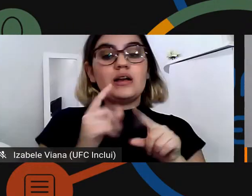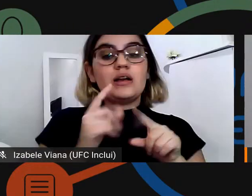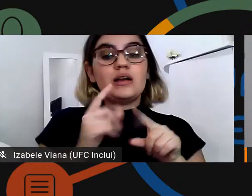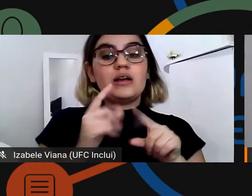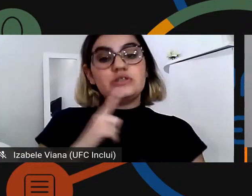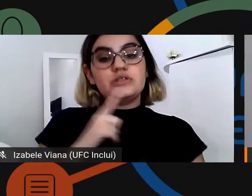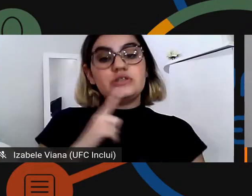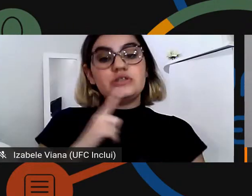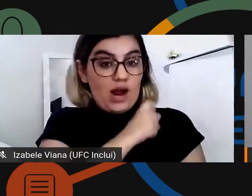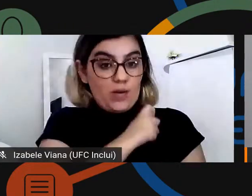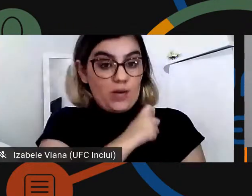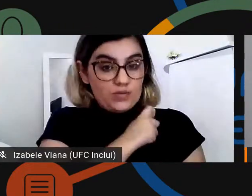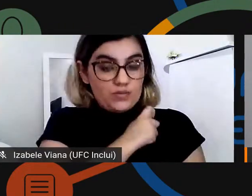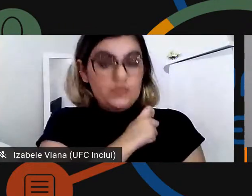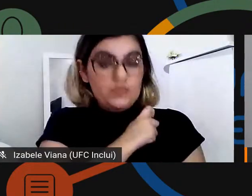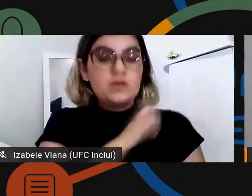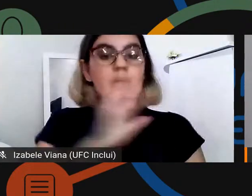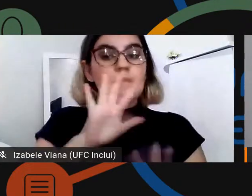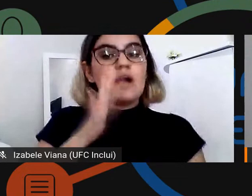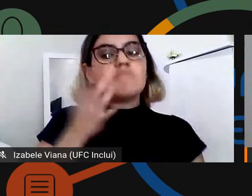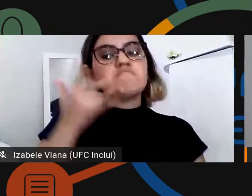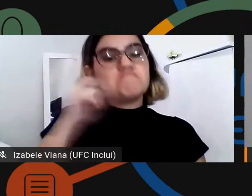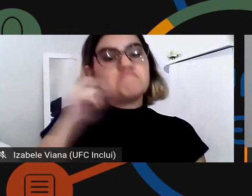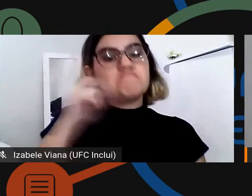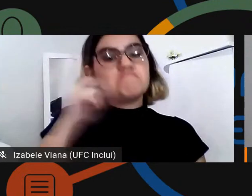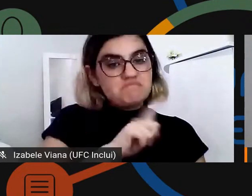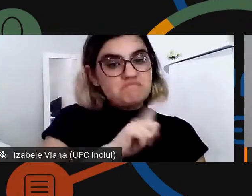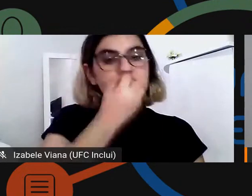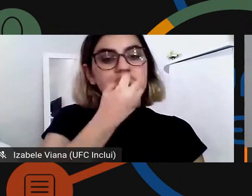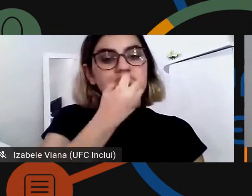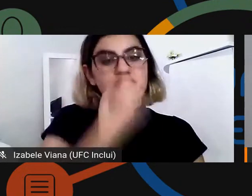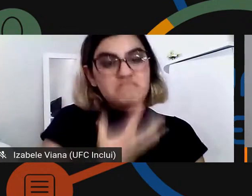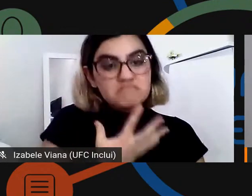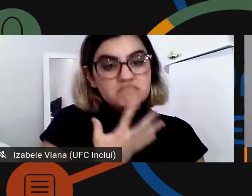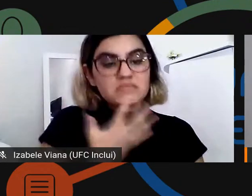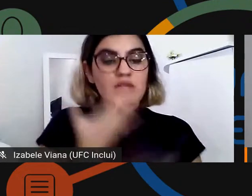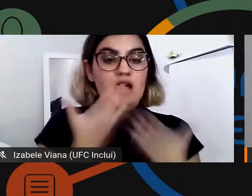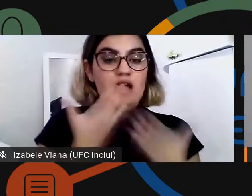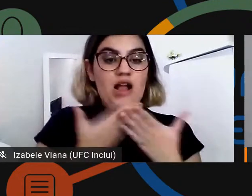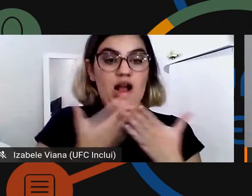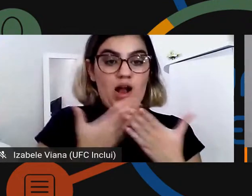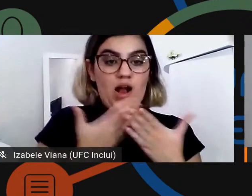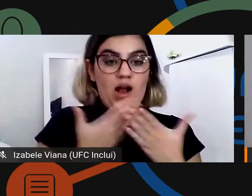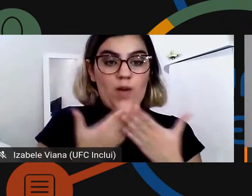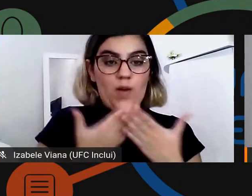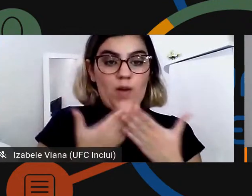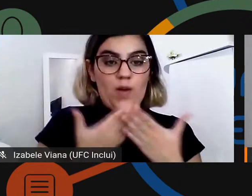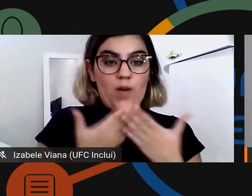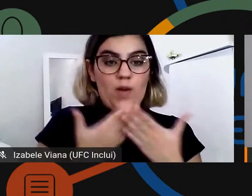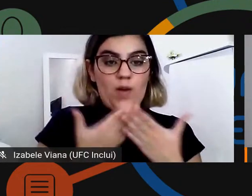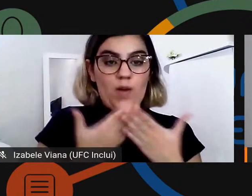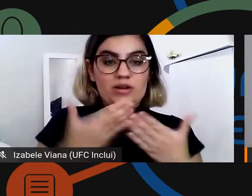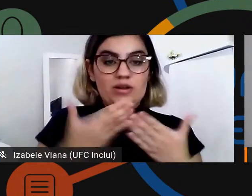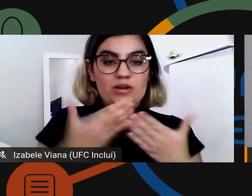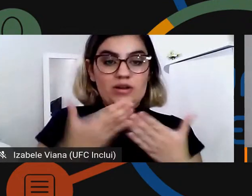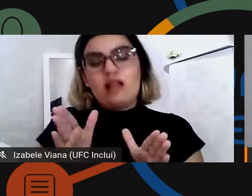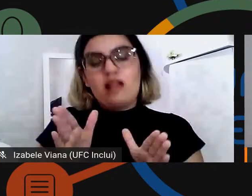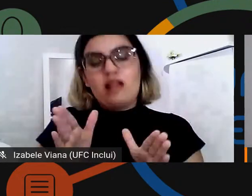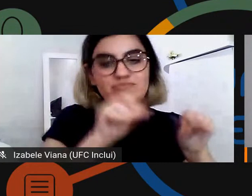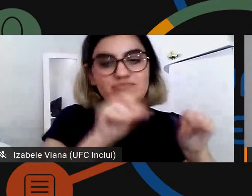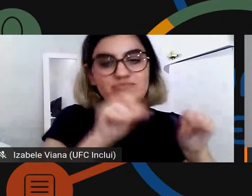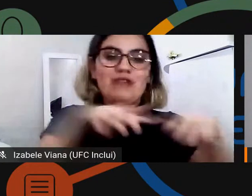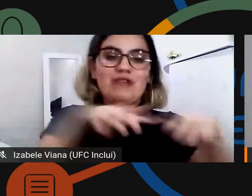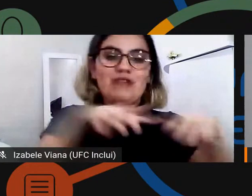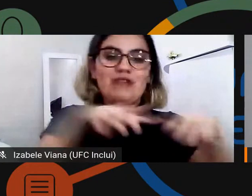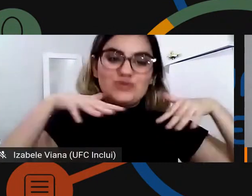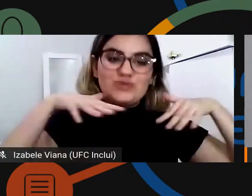pena ter transferido a aula de sala de aula para o auditório. Porque tivemos uma tarde de aprendizado muito